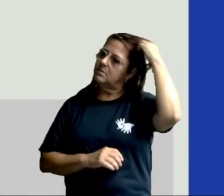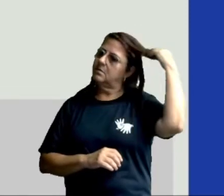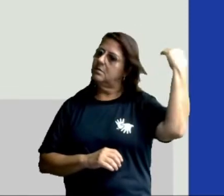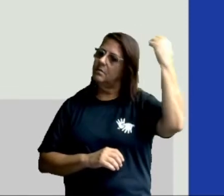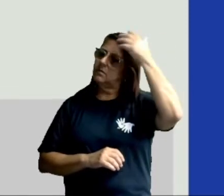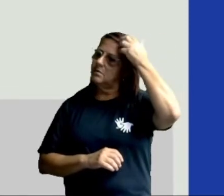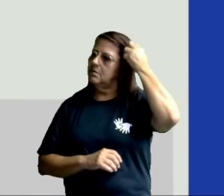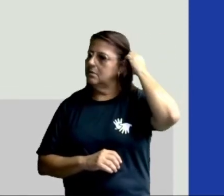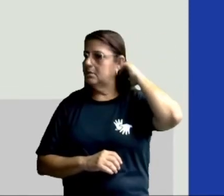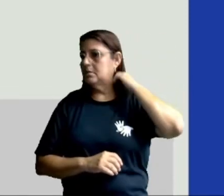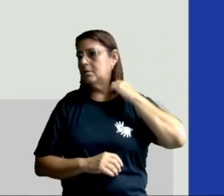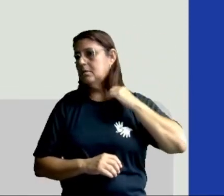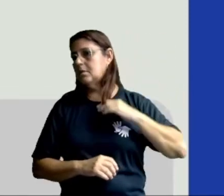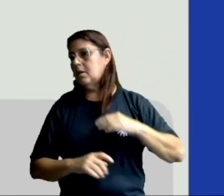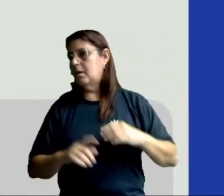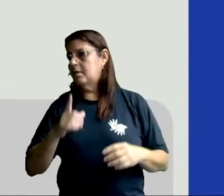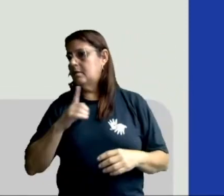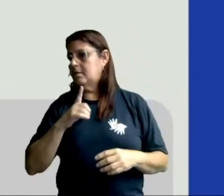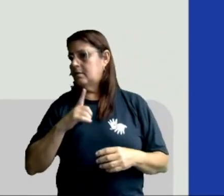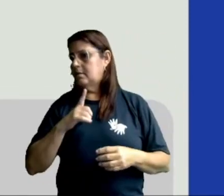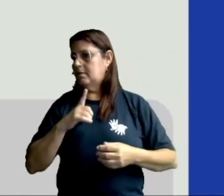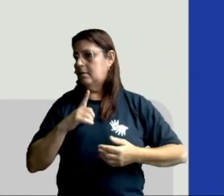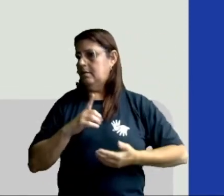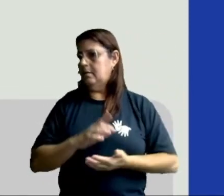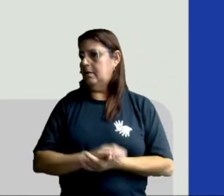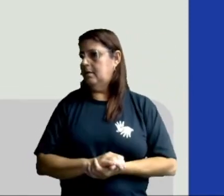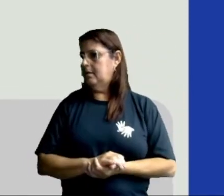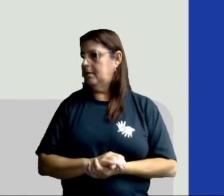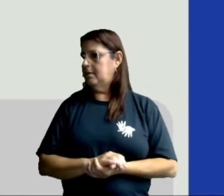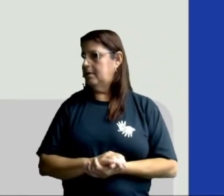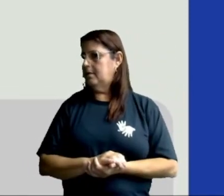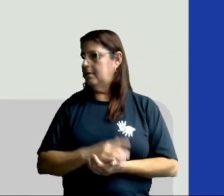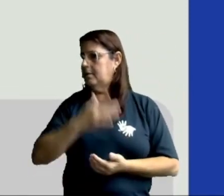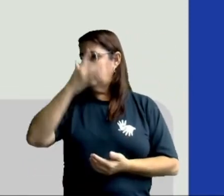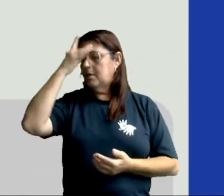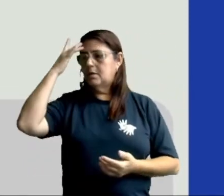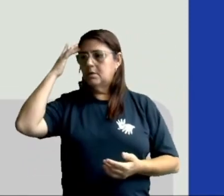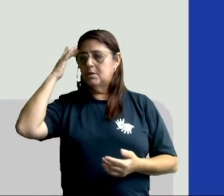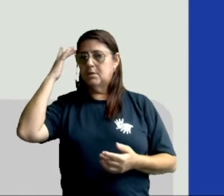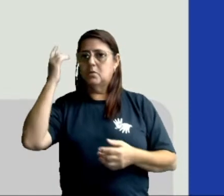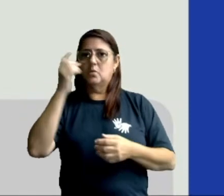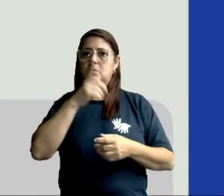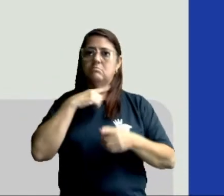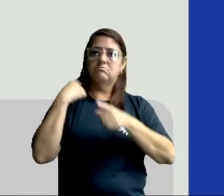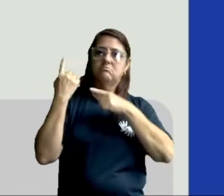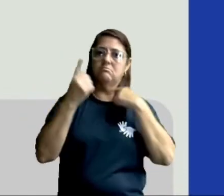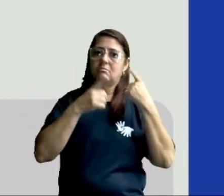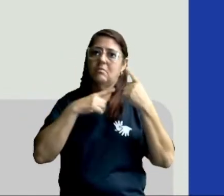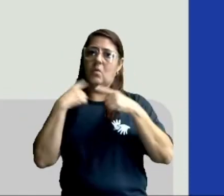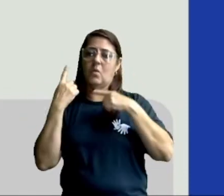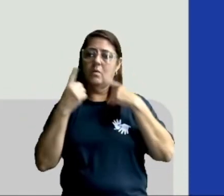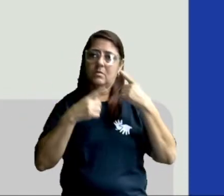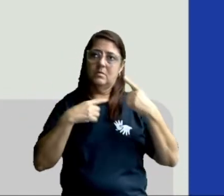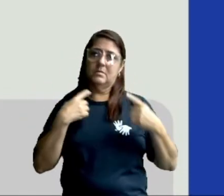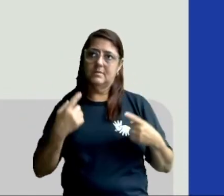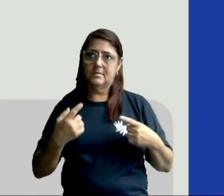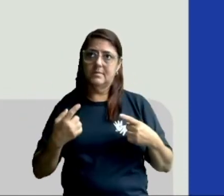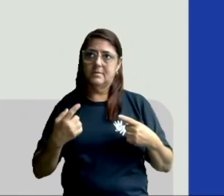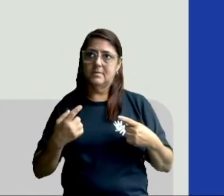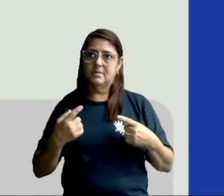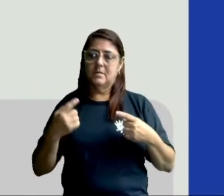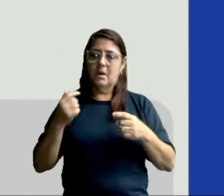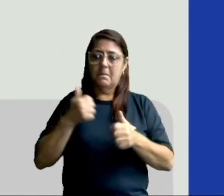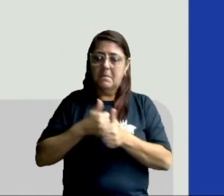que aí é onde vem o Holocausto, que é essa situação que nós já tínhamos falado antes, sobre